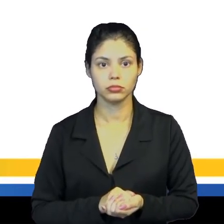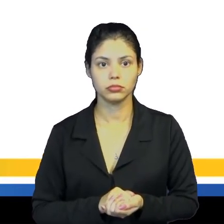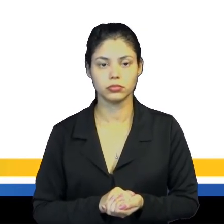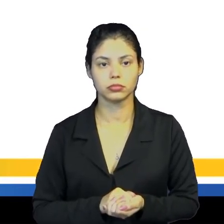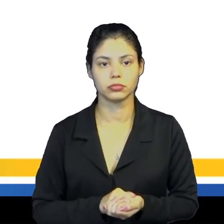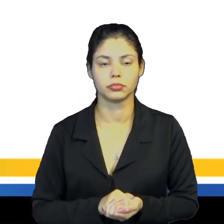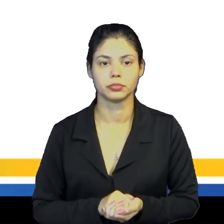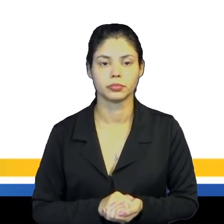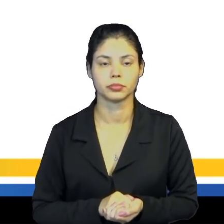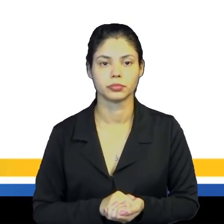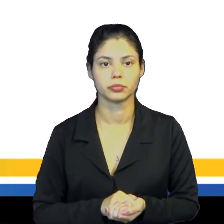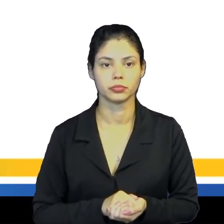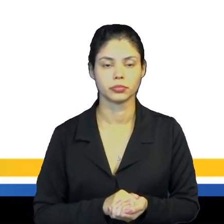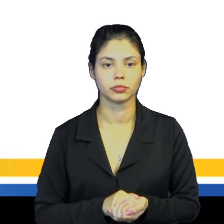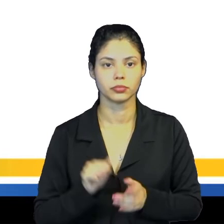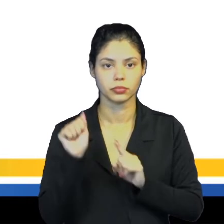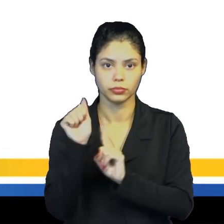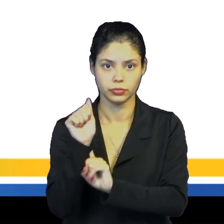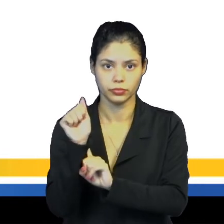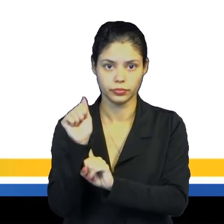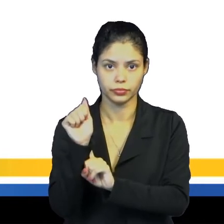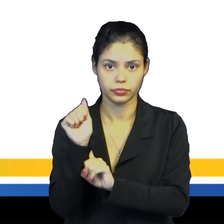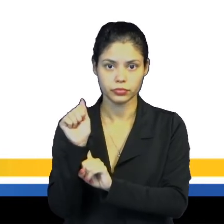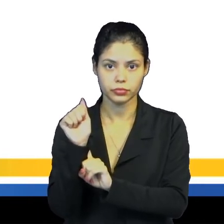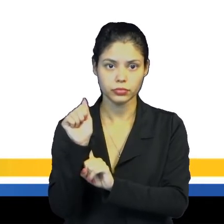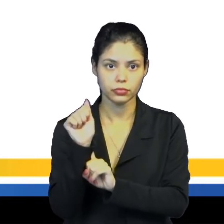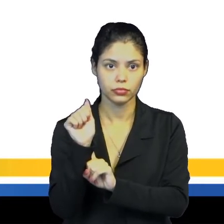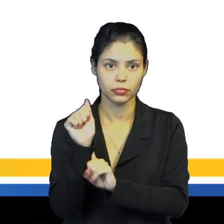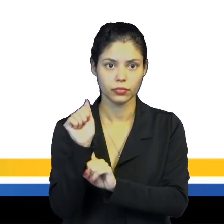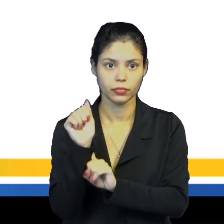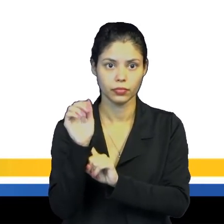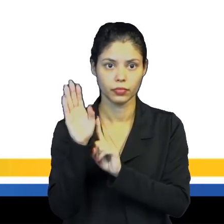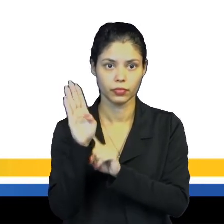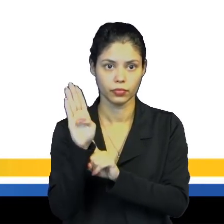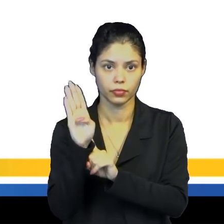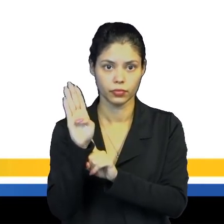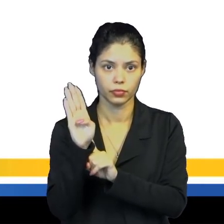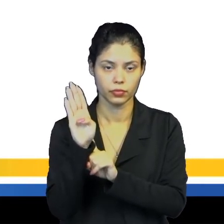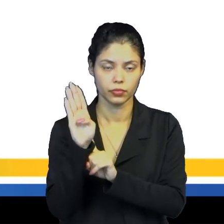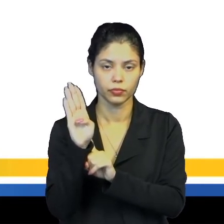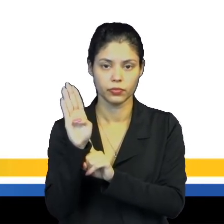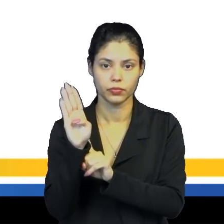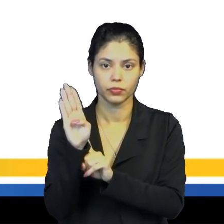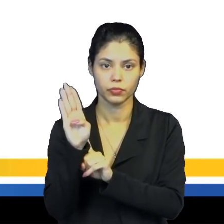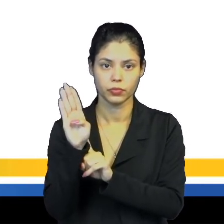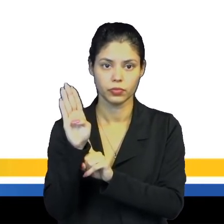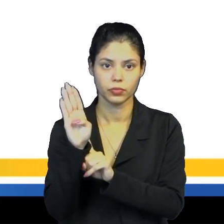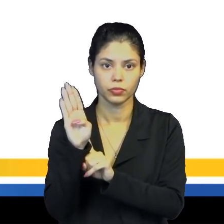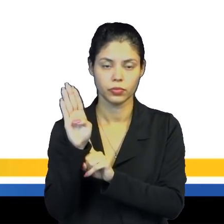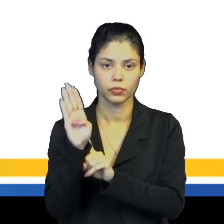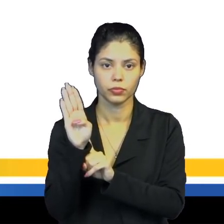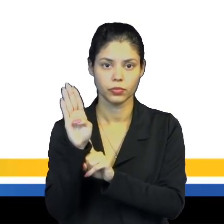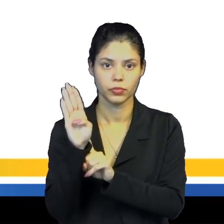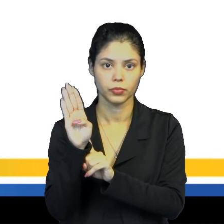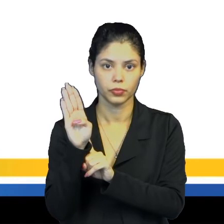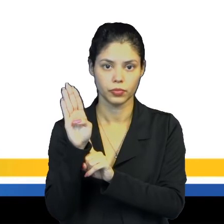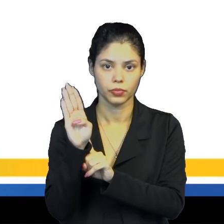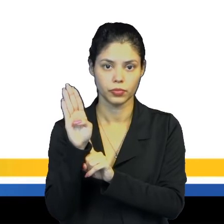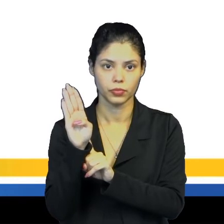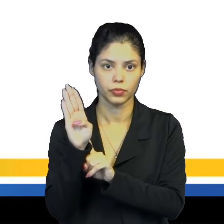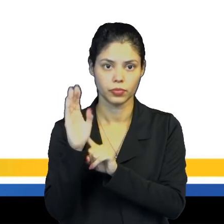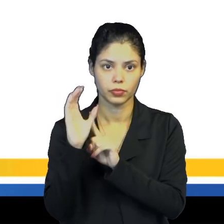nome. Letra A, testículo, próstata, epidídimo, glândula bulbouretral. B, próstata, testículo, epidídimo,